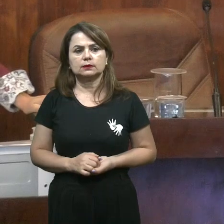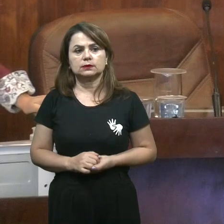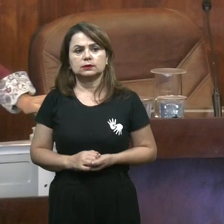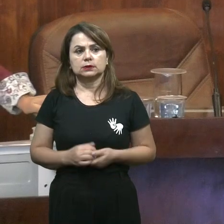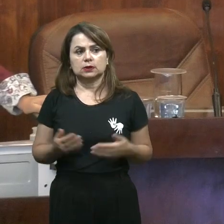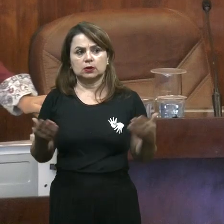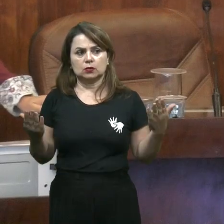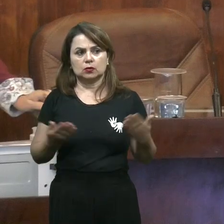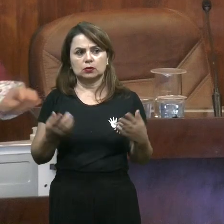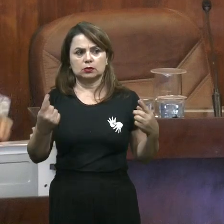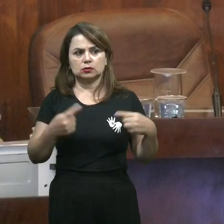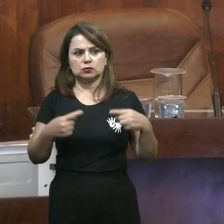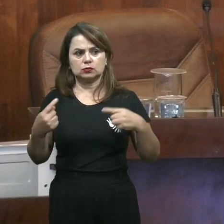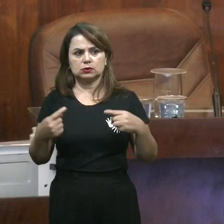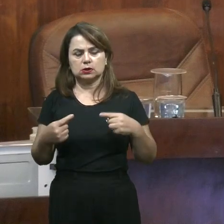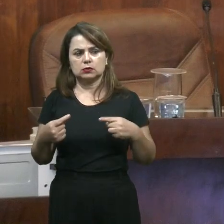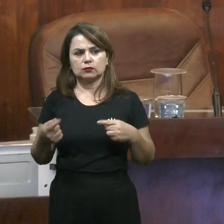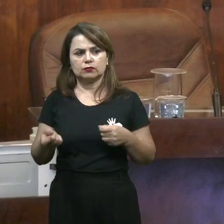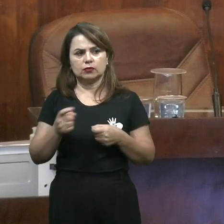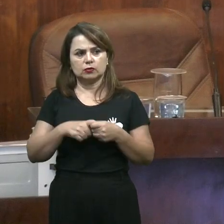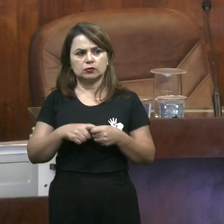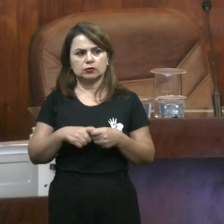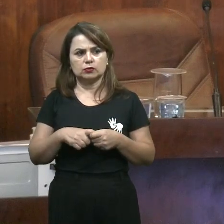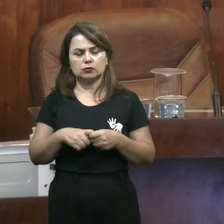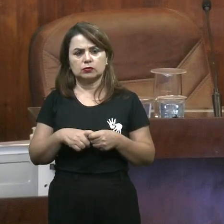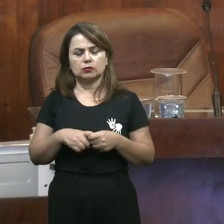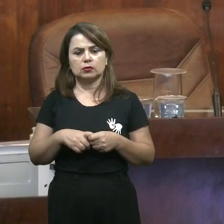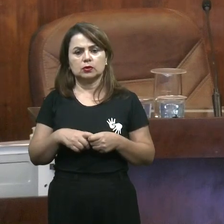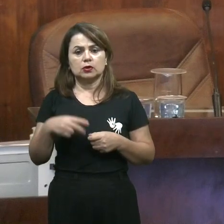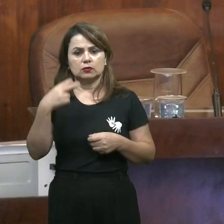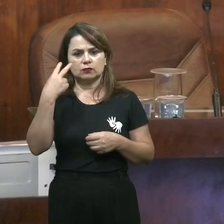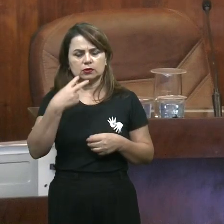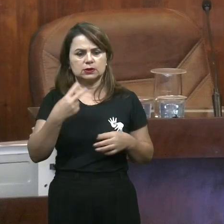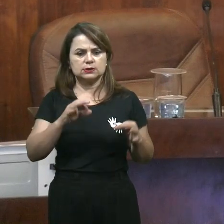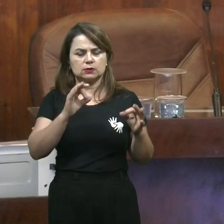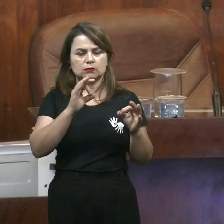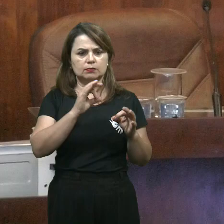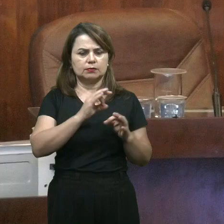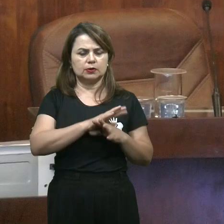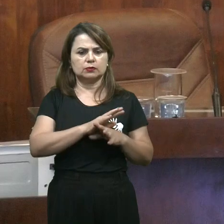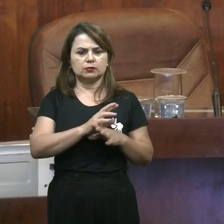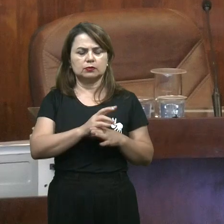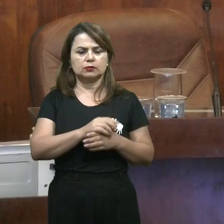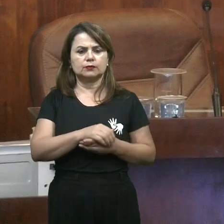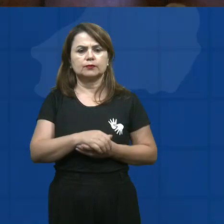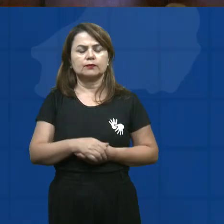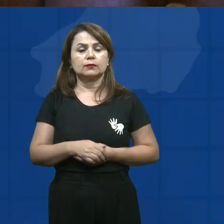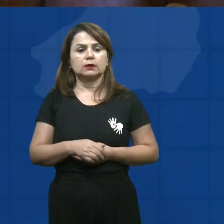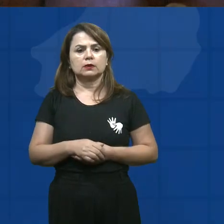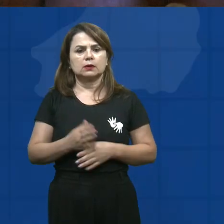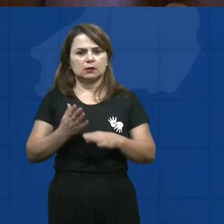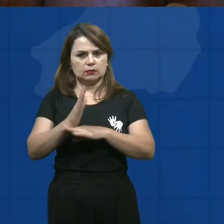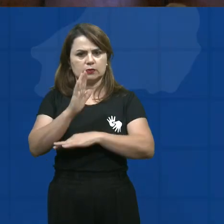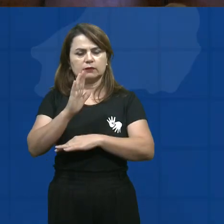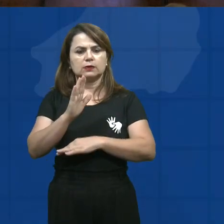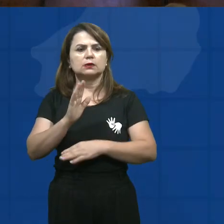Continua em discussão, não havendo vereadores inscritos, está em votação. Os vereadores que estão favoráveis, permaneçam como se encontram, aprovado.